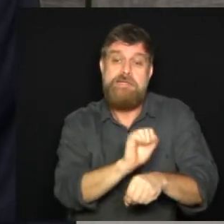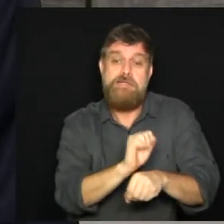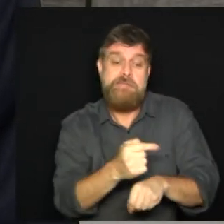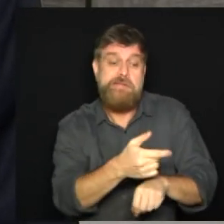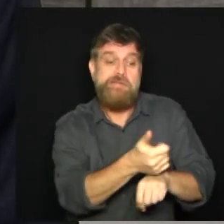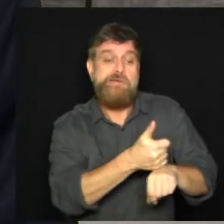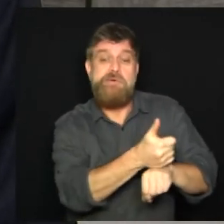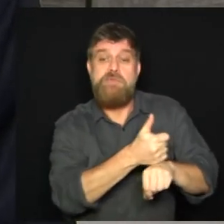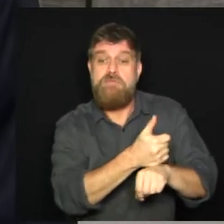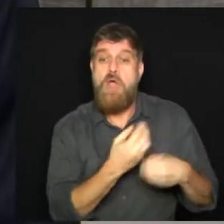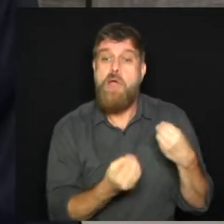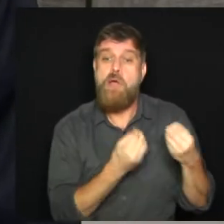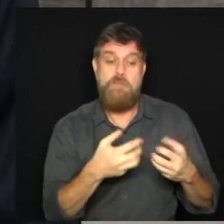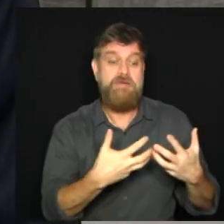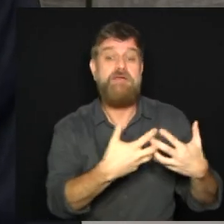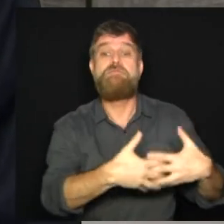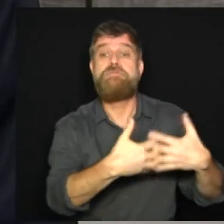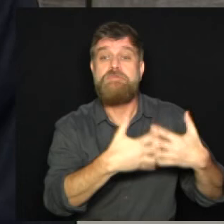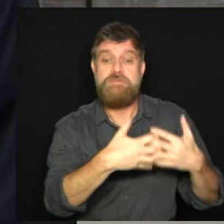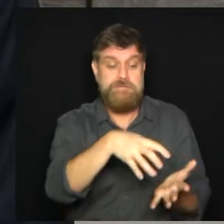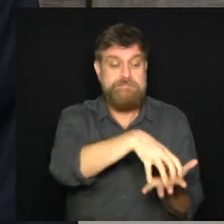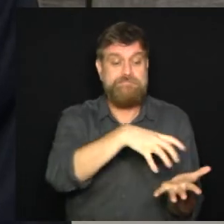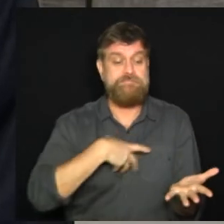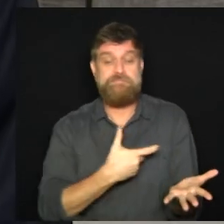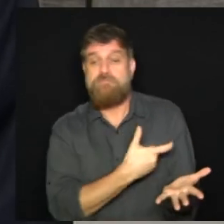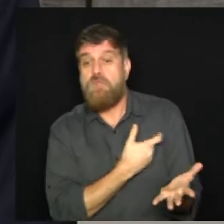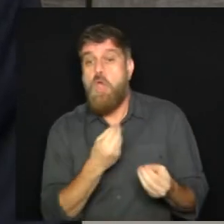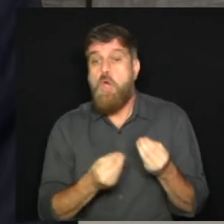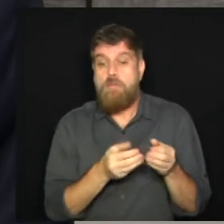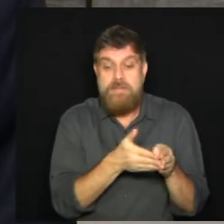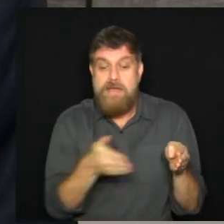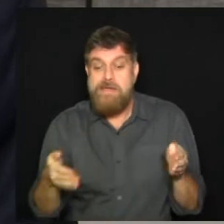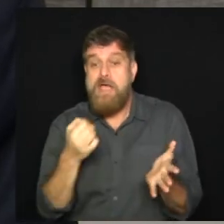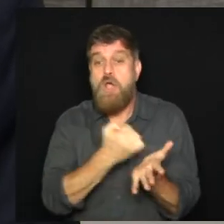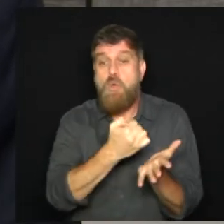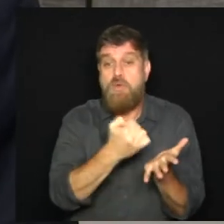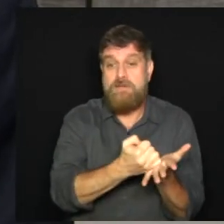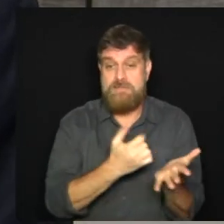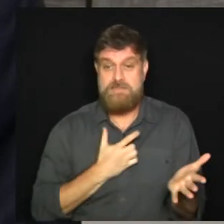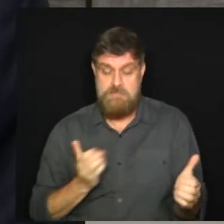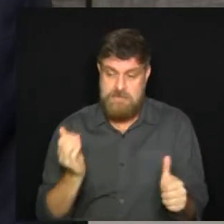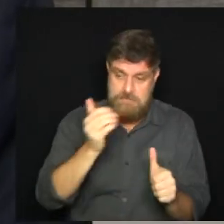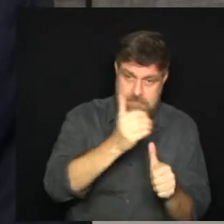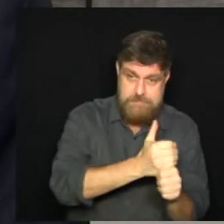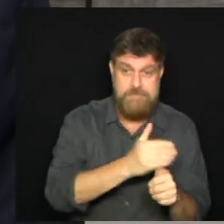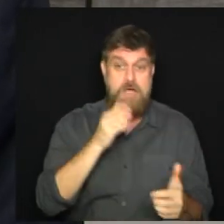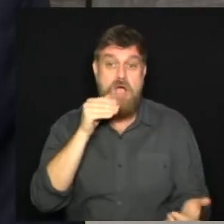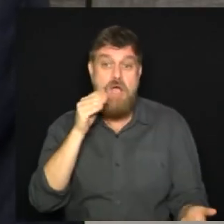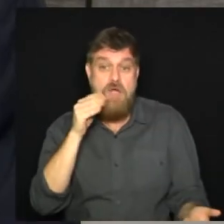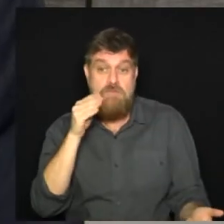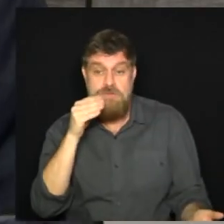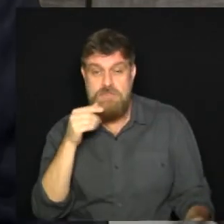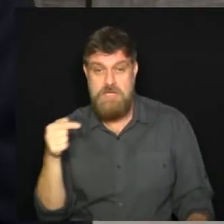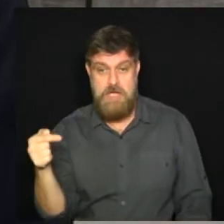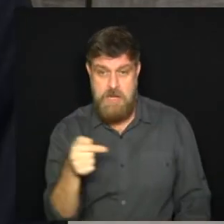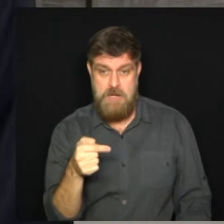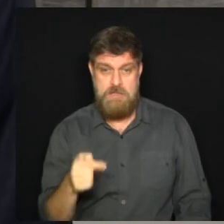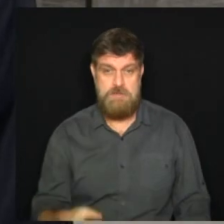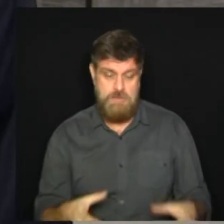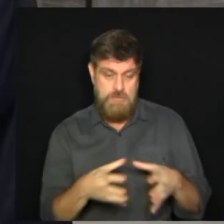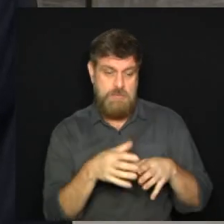é saber como é que está o estágio, o processo de contratação e reposição das vagas, né, da